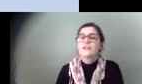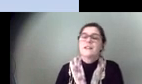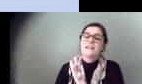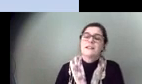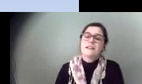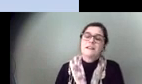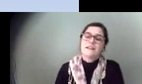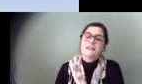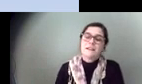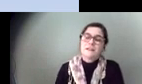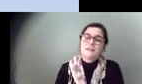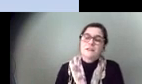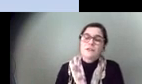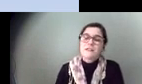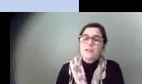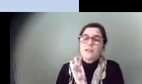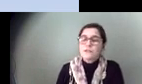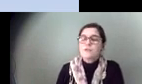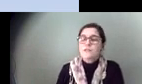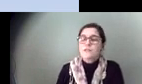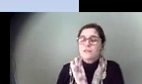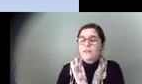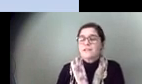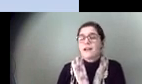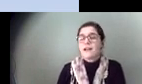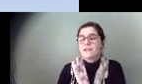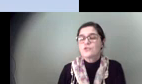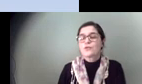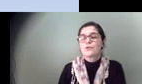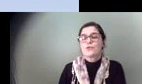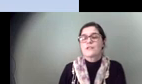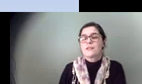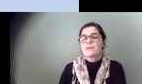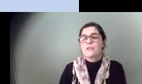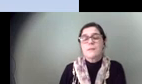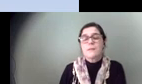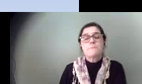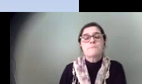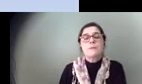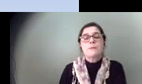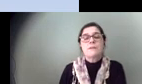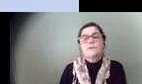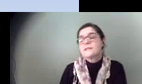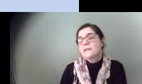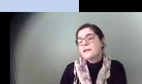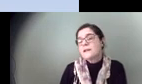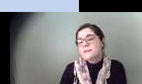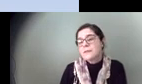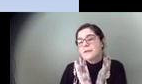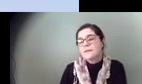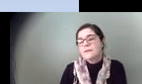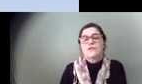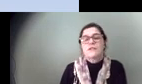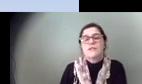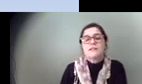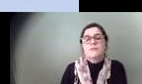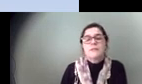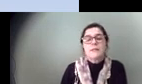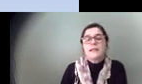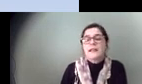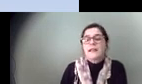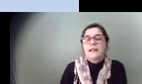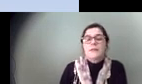humanos, né? E nós temos as nossas qualidades, todos nós temos, sim, mas nós erramos também. Então, todos nós